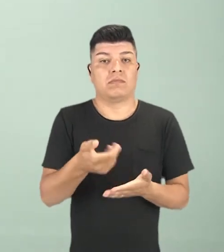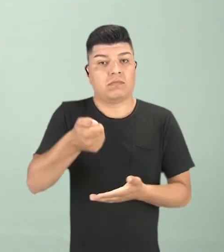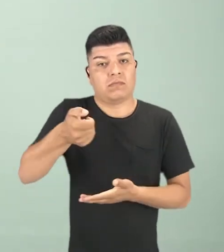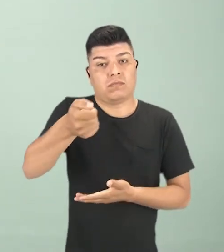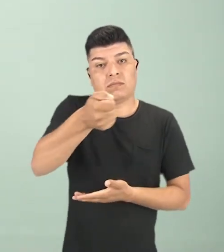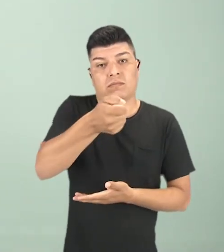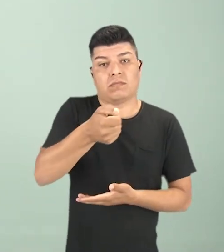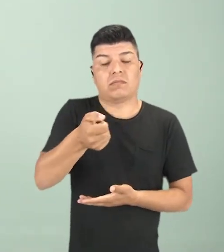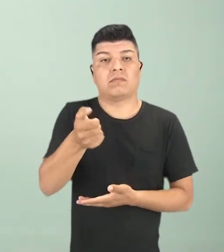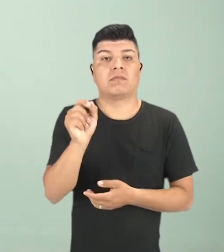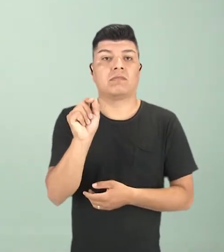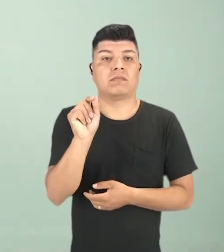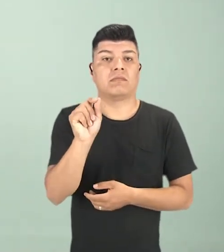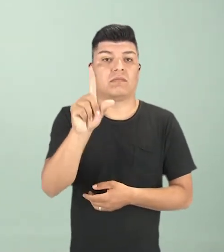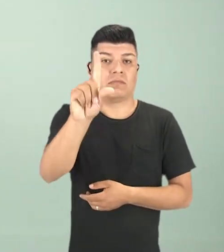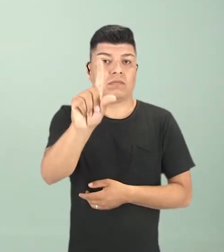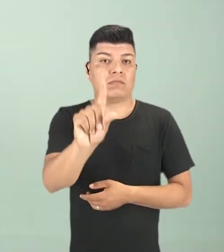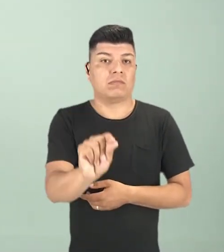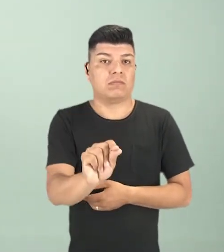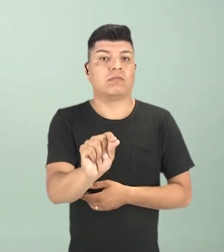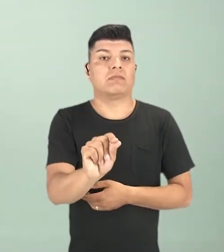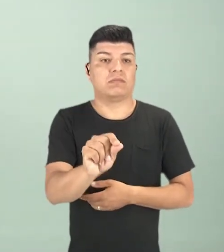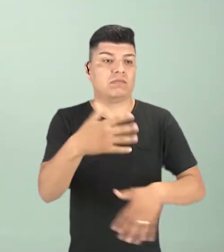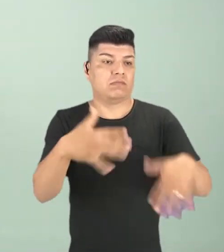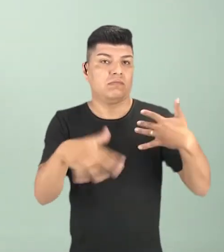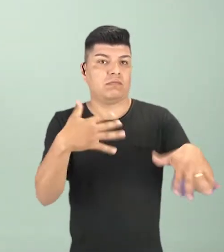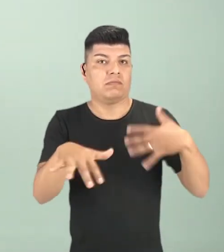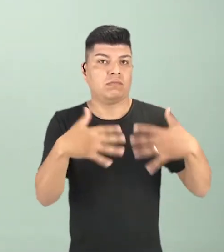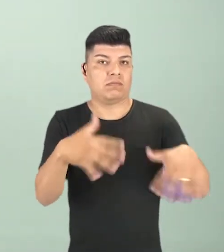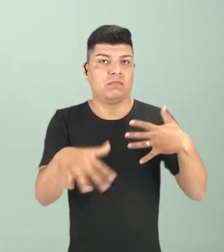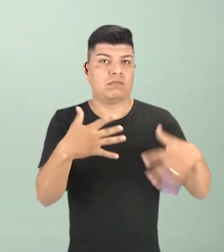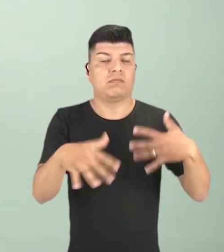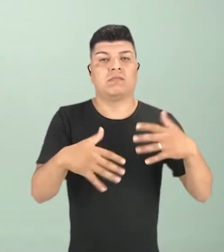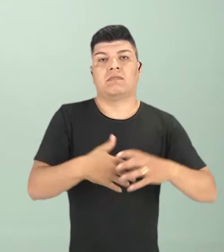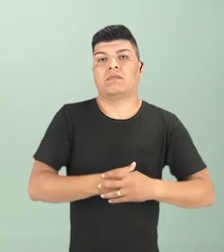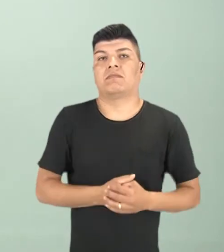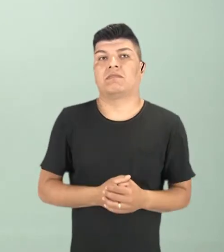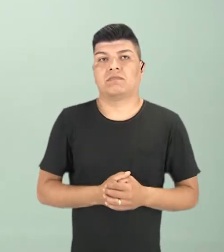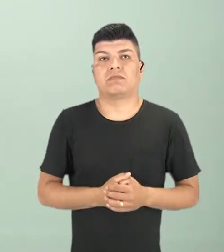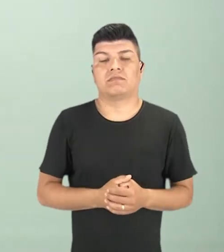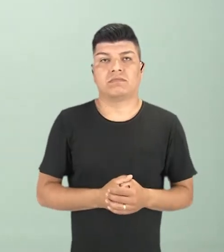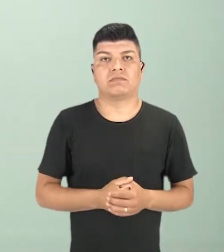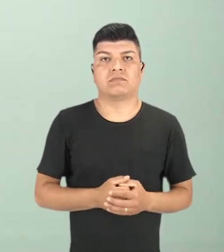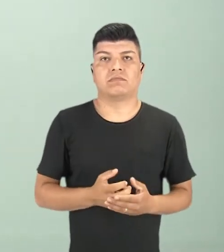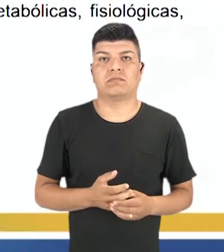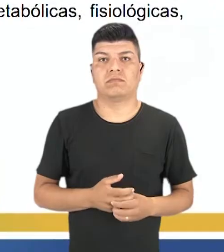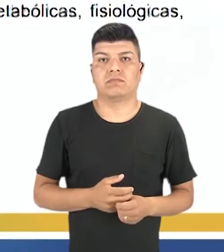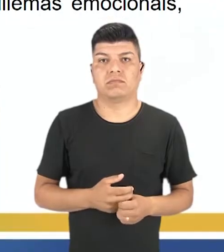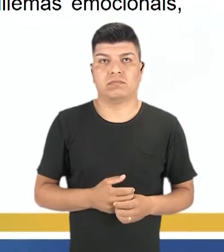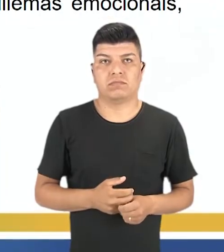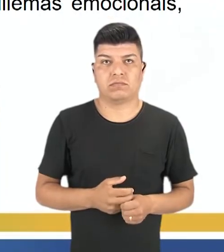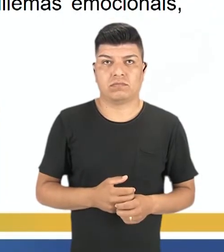remoto, que diminui o teu índice de movimento no dia a dia. Tá?